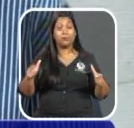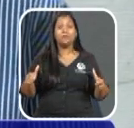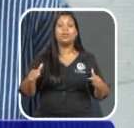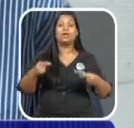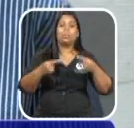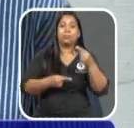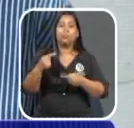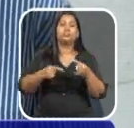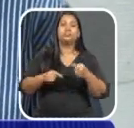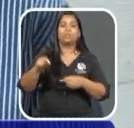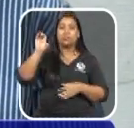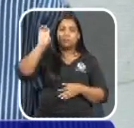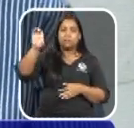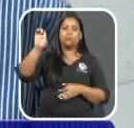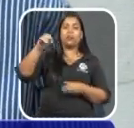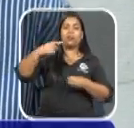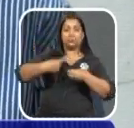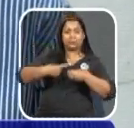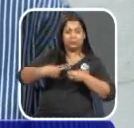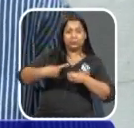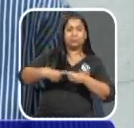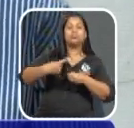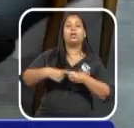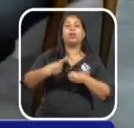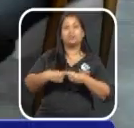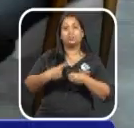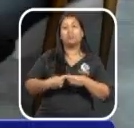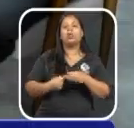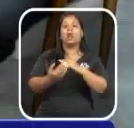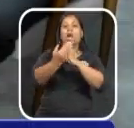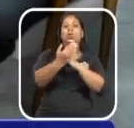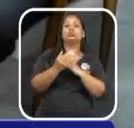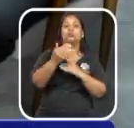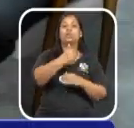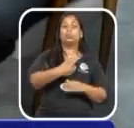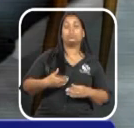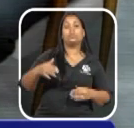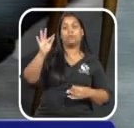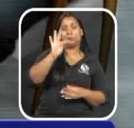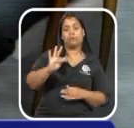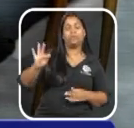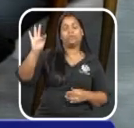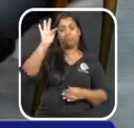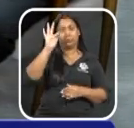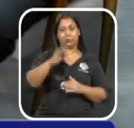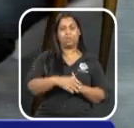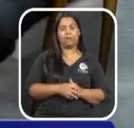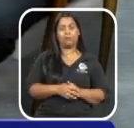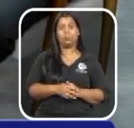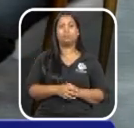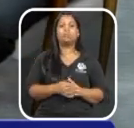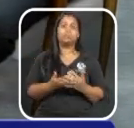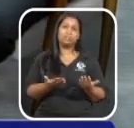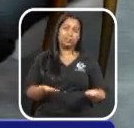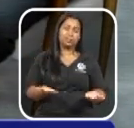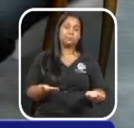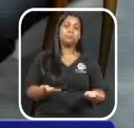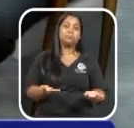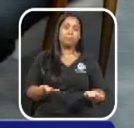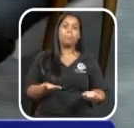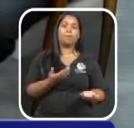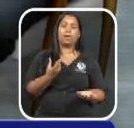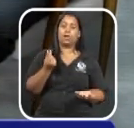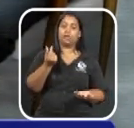políticas estaduais e municipais, elas passam pela ajuda do governo federal, que passa pela maior fatia